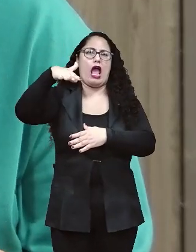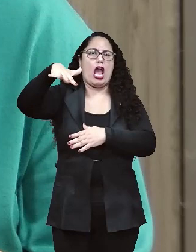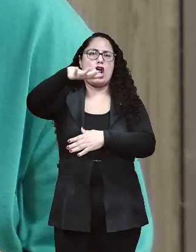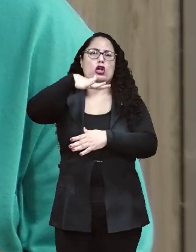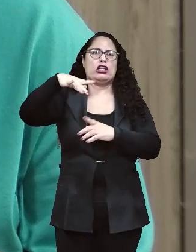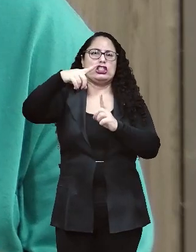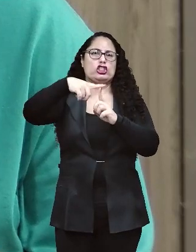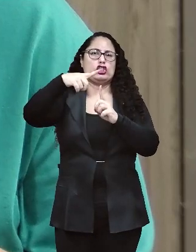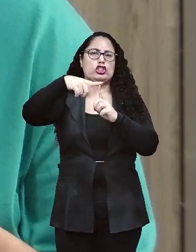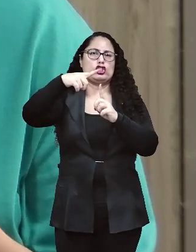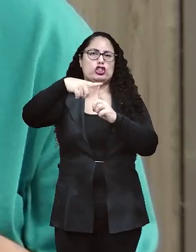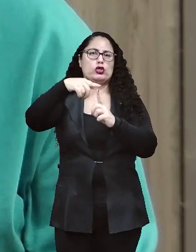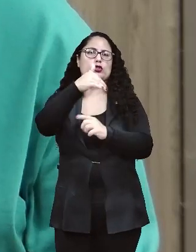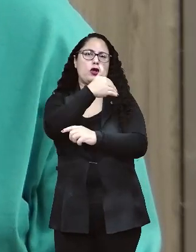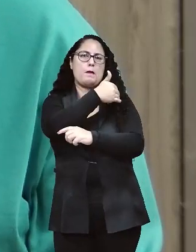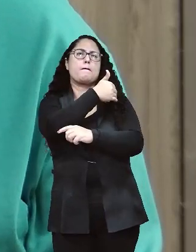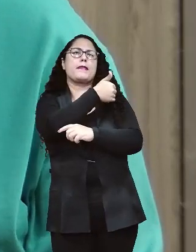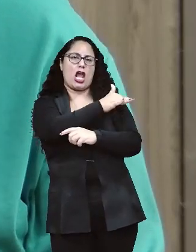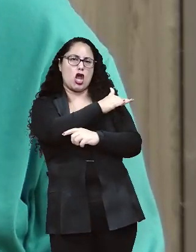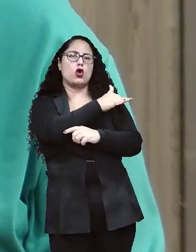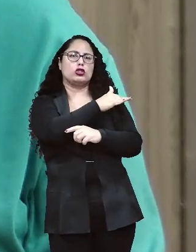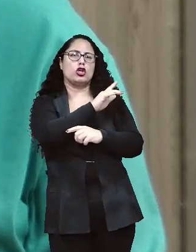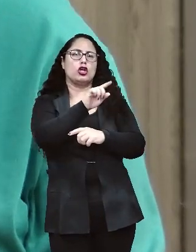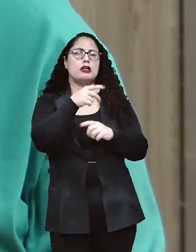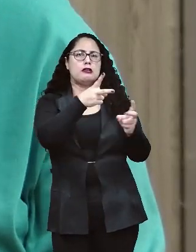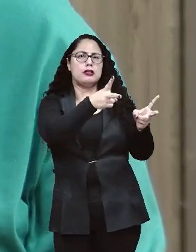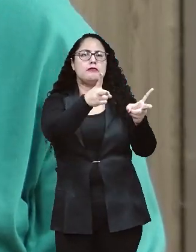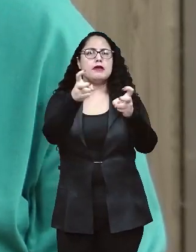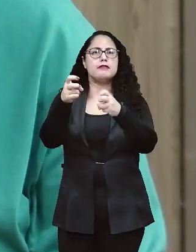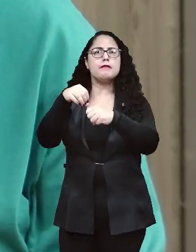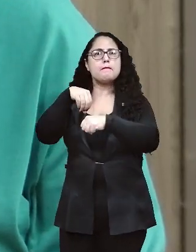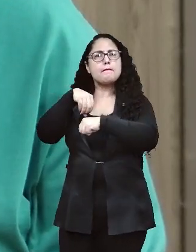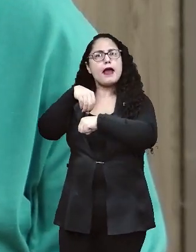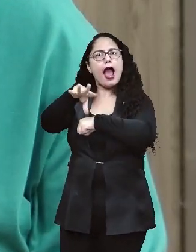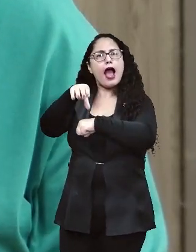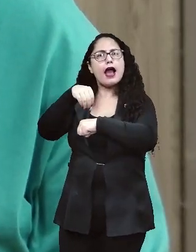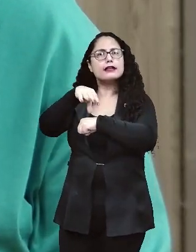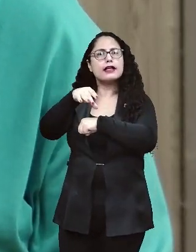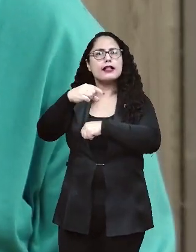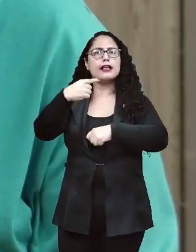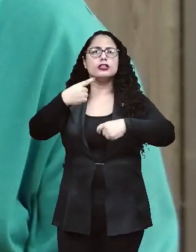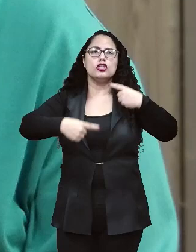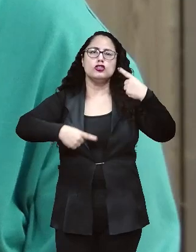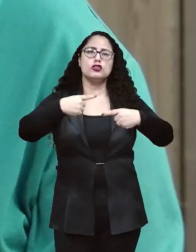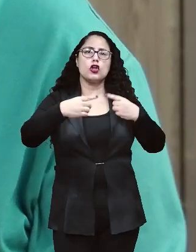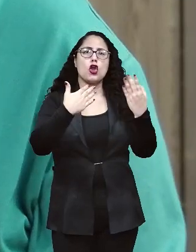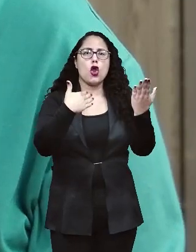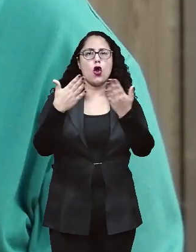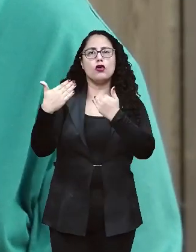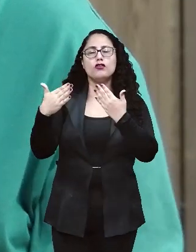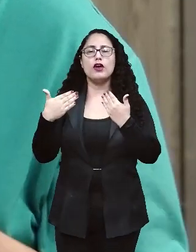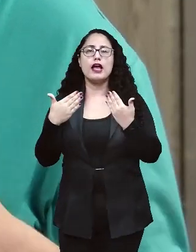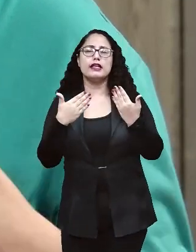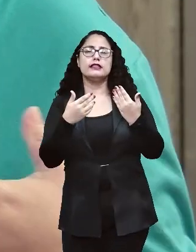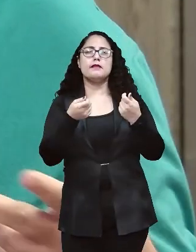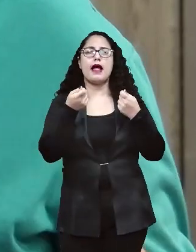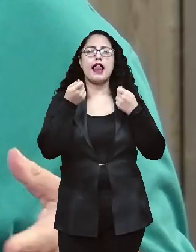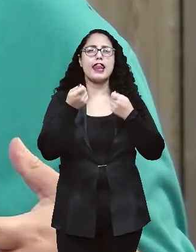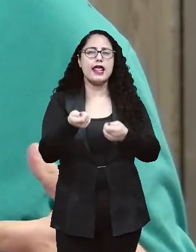tipo de preconceito. E eu acho que é isso que a gente vem trazer nessa discussão, nessa conversa nossa aqui, para